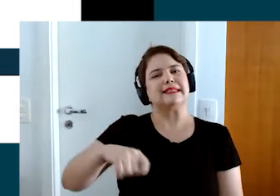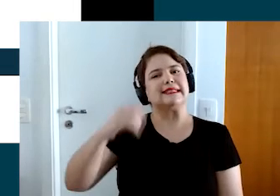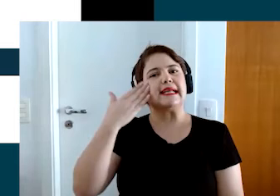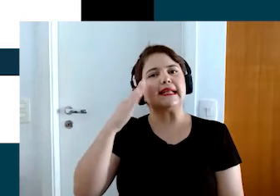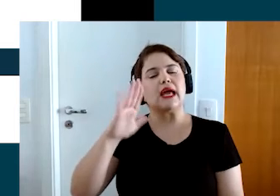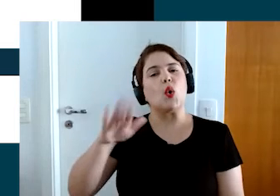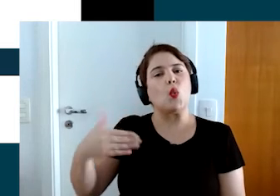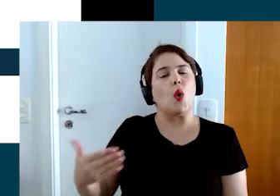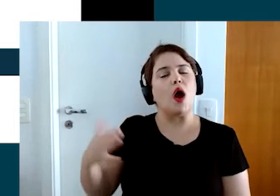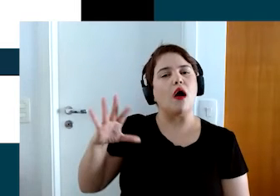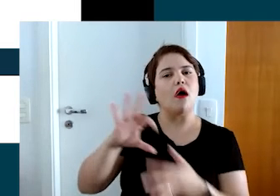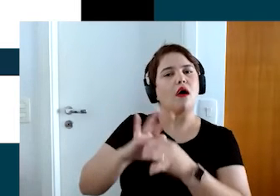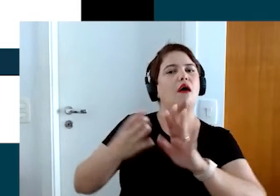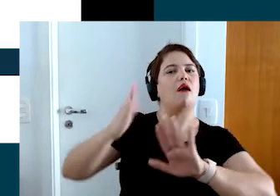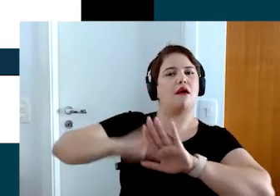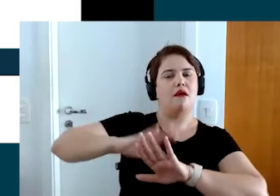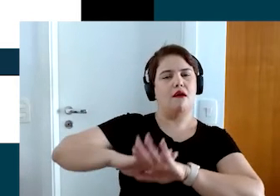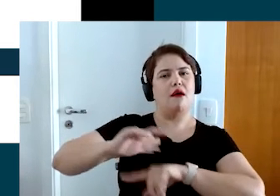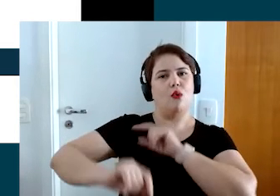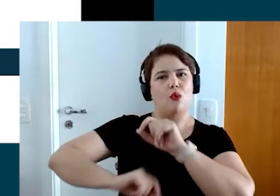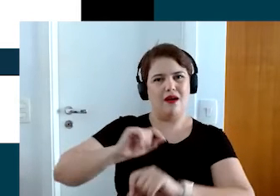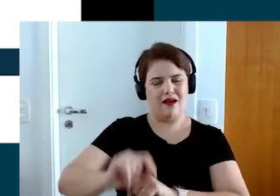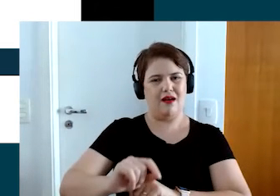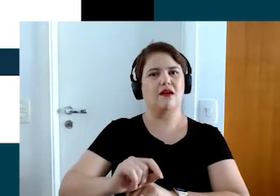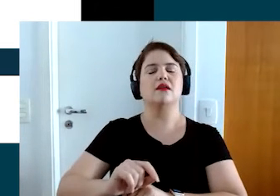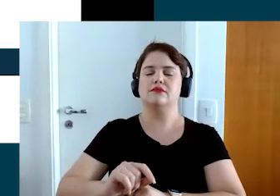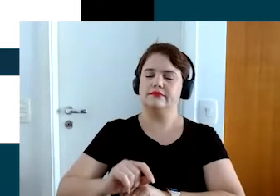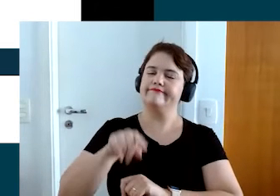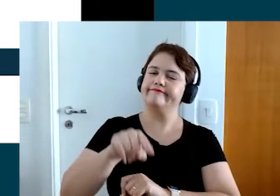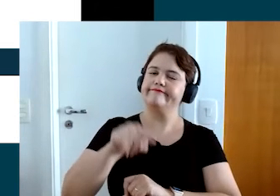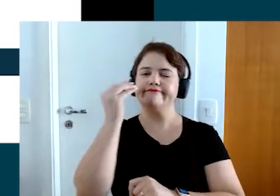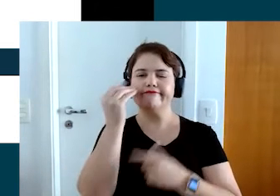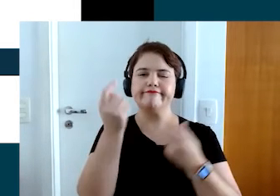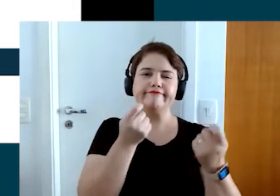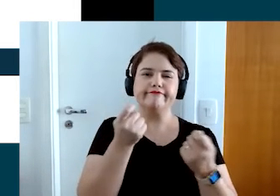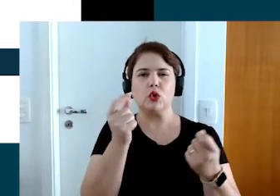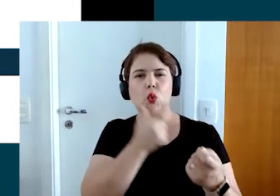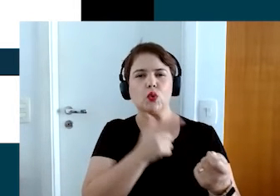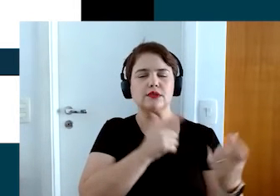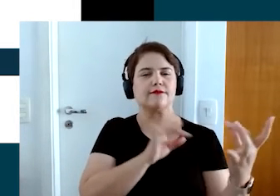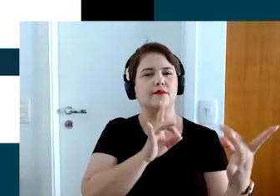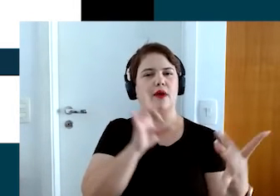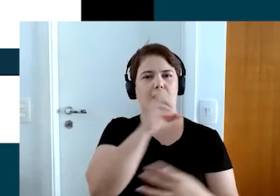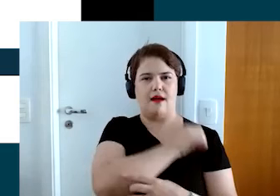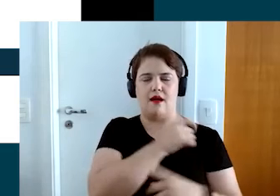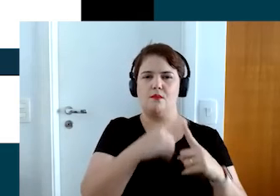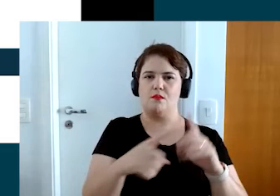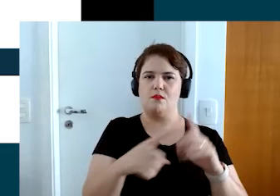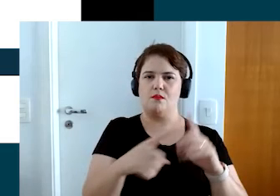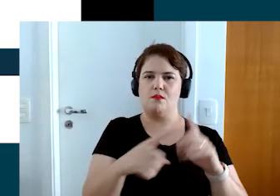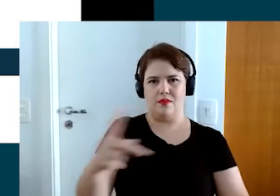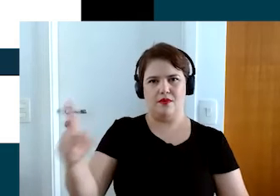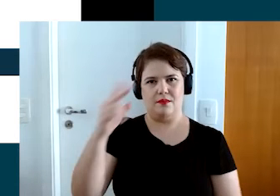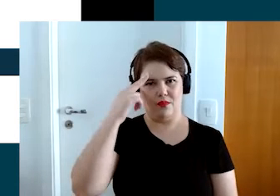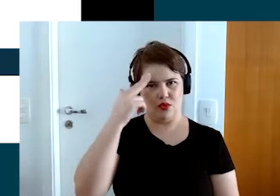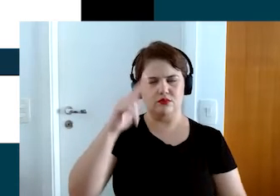dessas hipóteses, e aí tentar, de alguma forma, coletar feedbacks rápidos, né, dessas hipóteses. Então, existem alguns